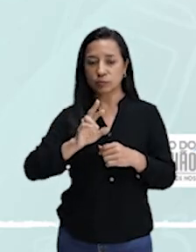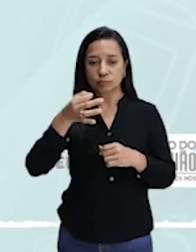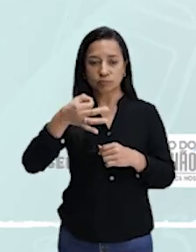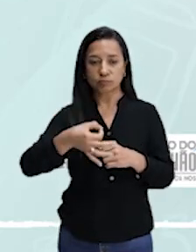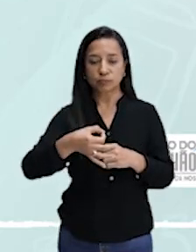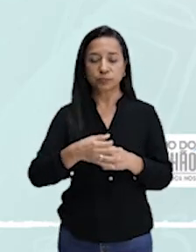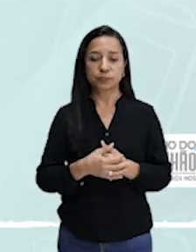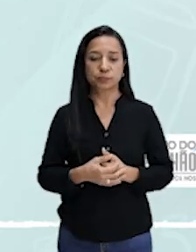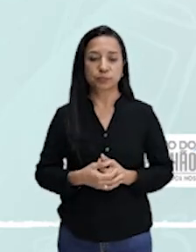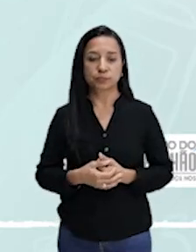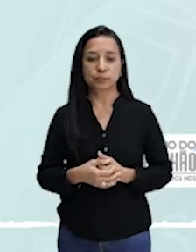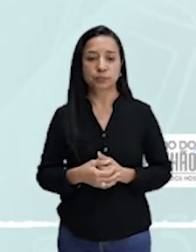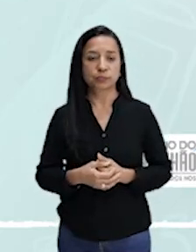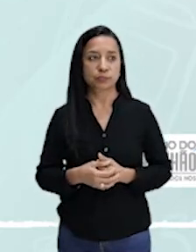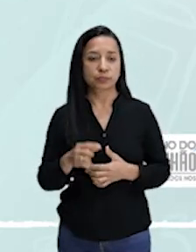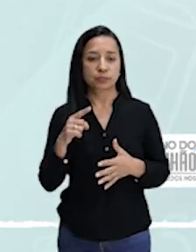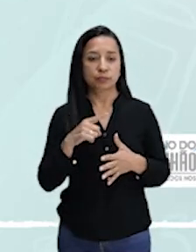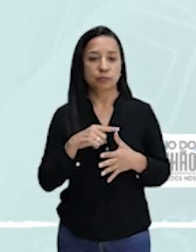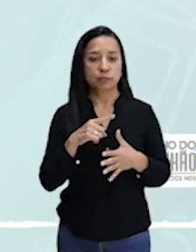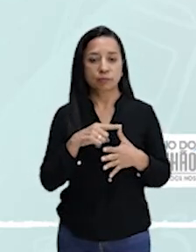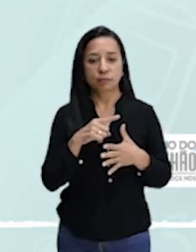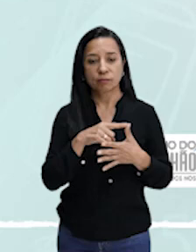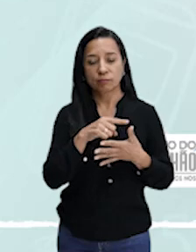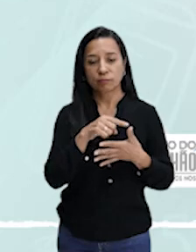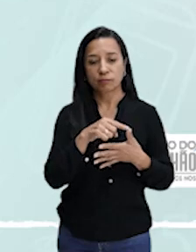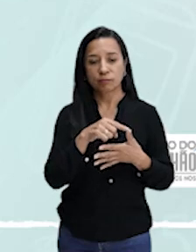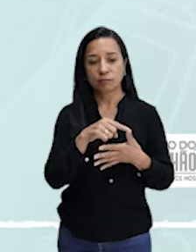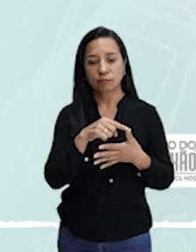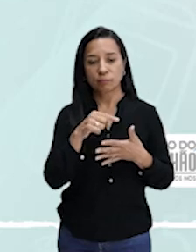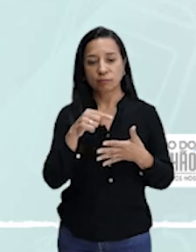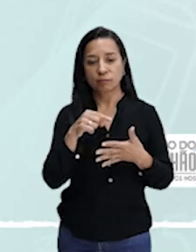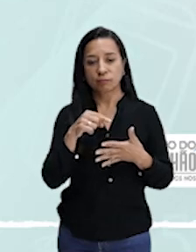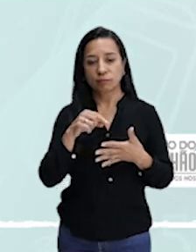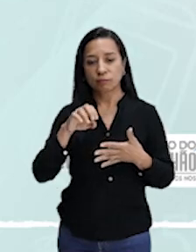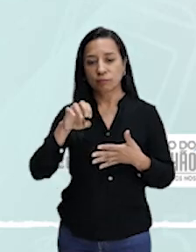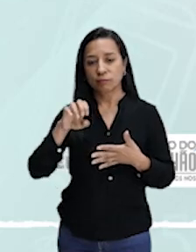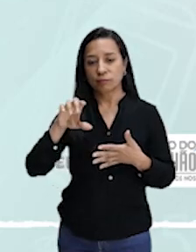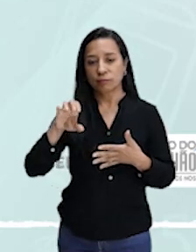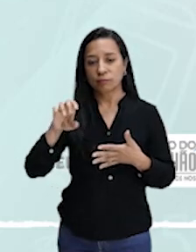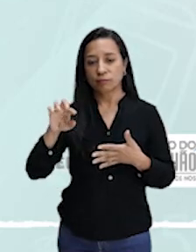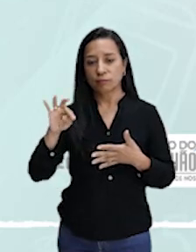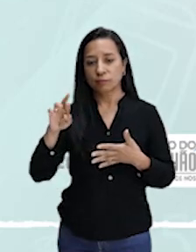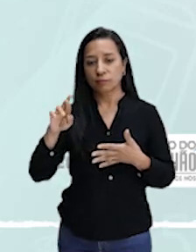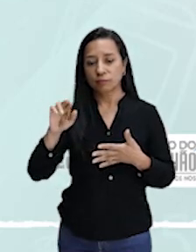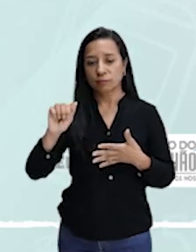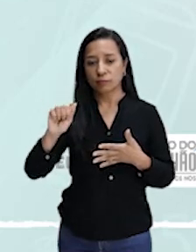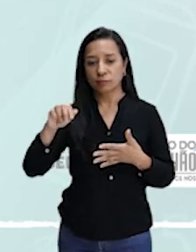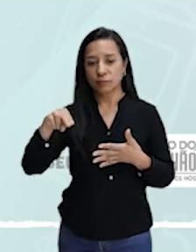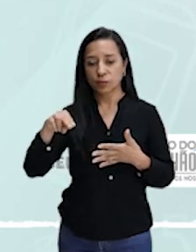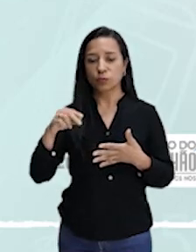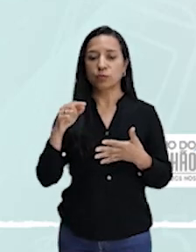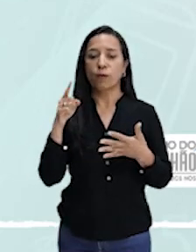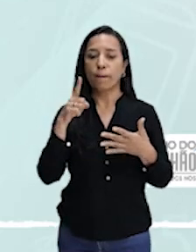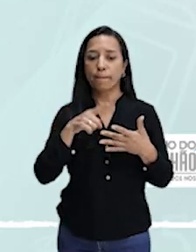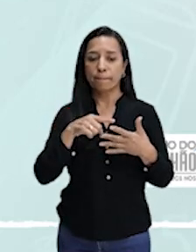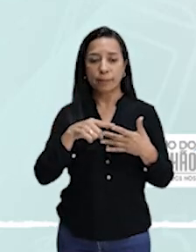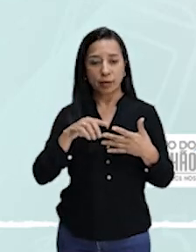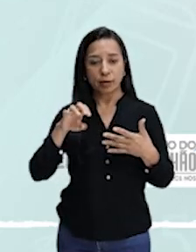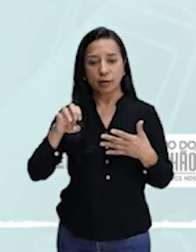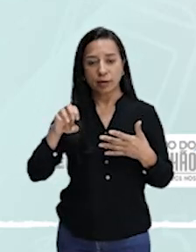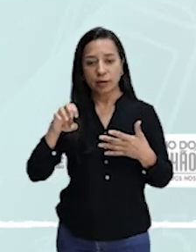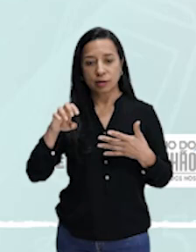né a opção correta né então a letra A Ele diz que são elétrons né letra B também discrição elétrons no caso a